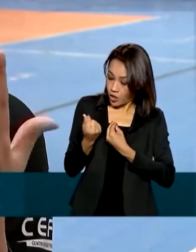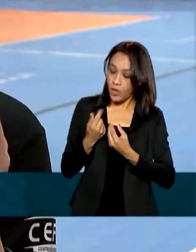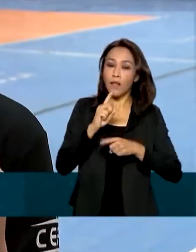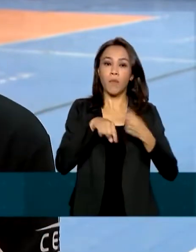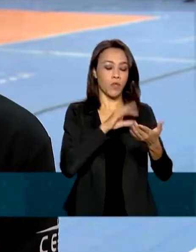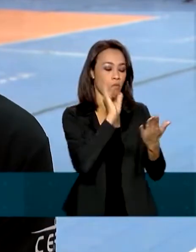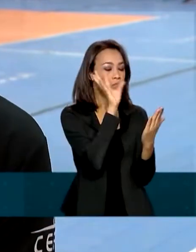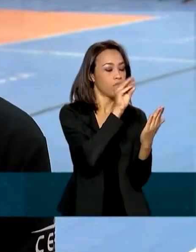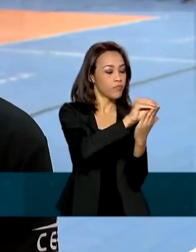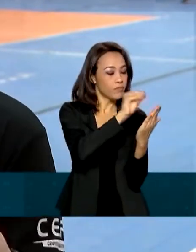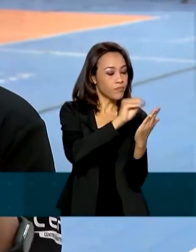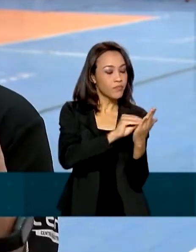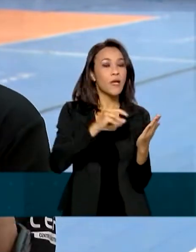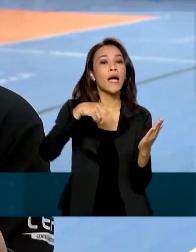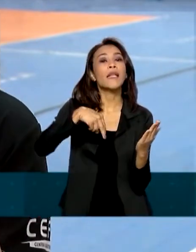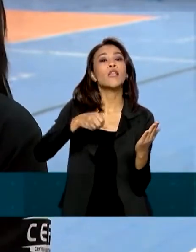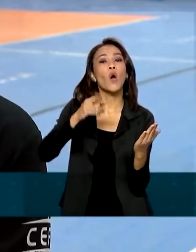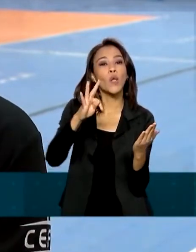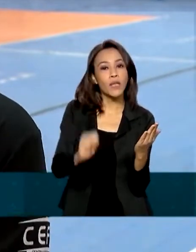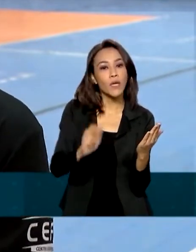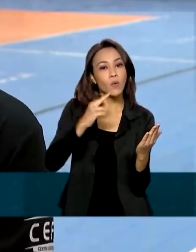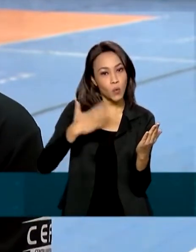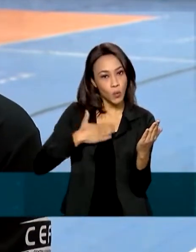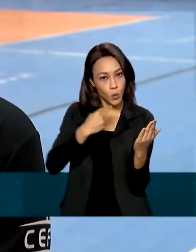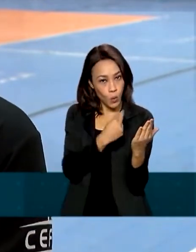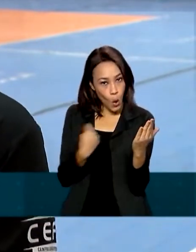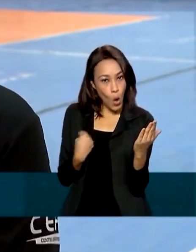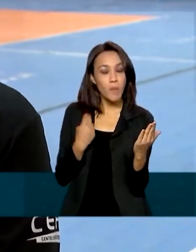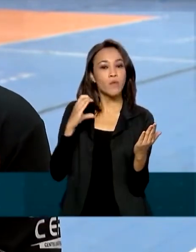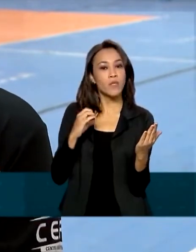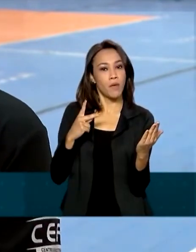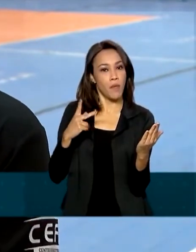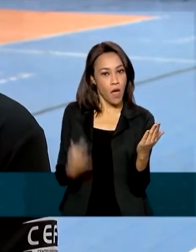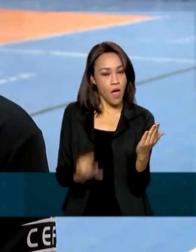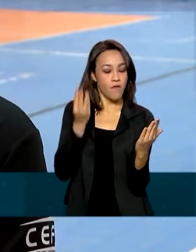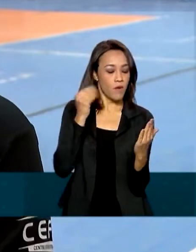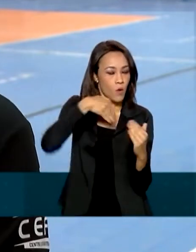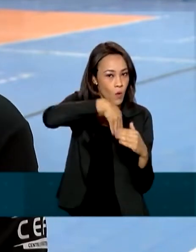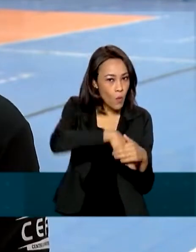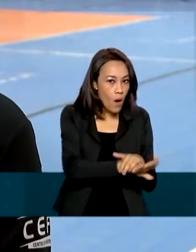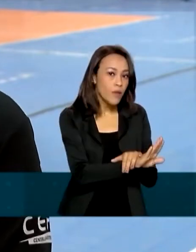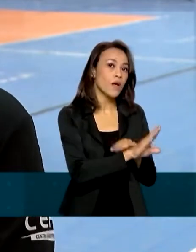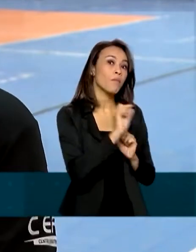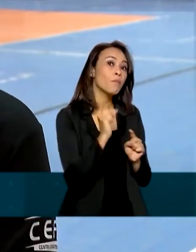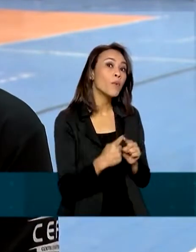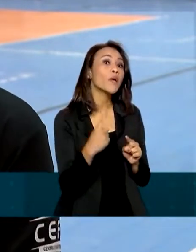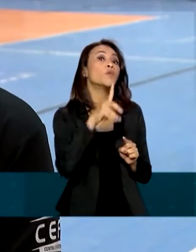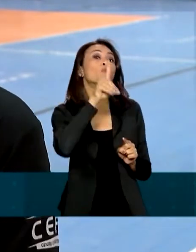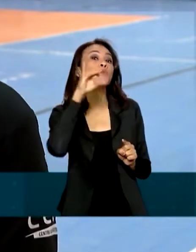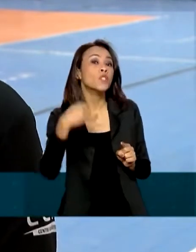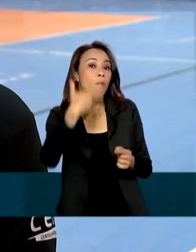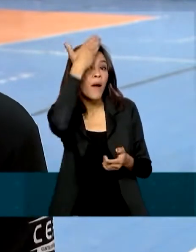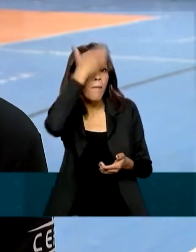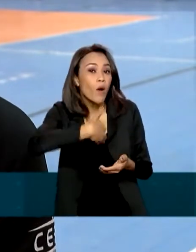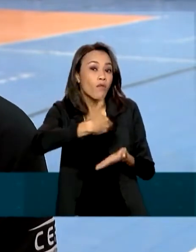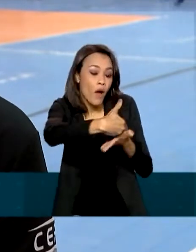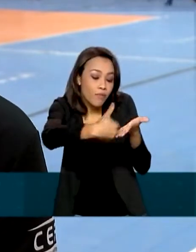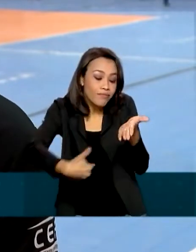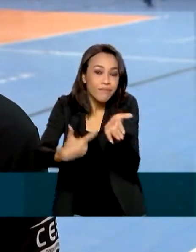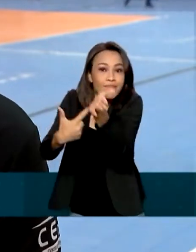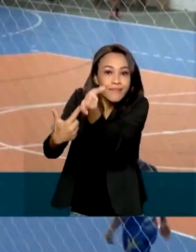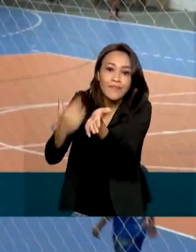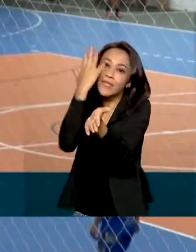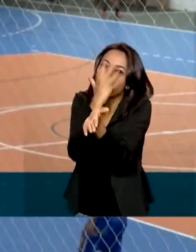que pegar as notas fiscais no nome delas, no CPF delas e guardar na pastinha, porque no dia da prestação de contas isso tem que estar